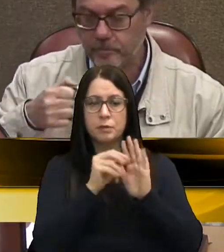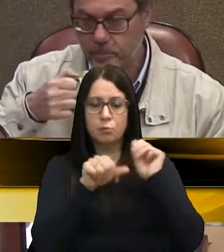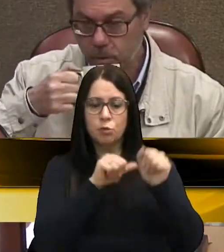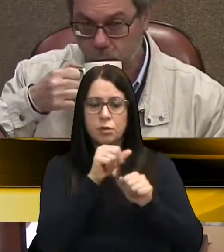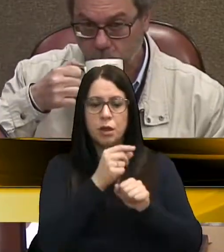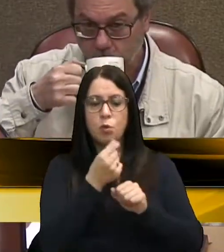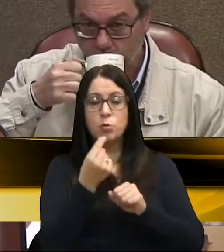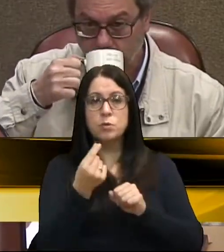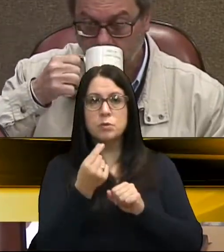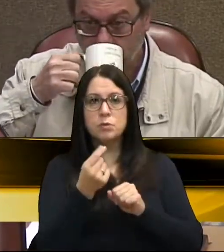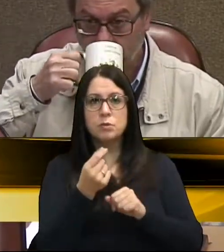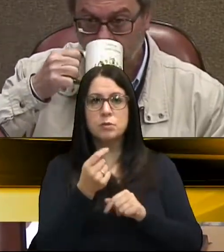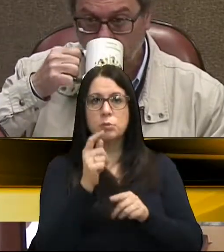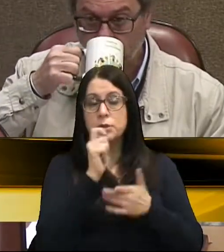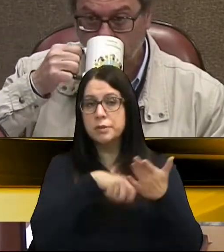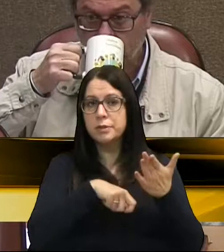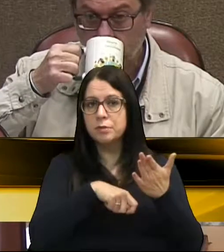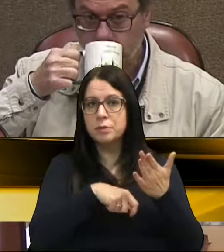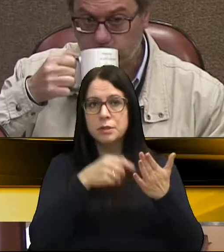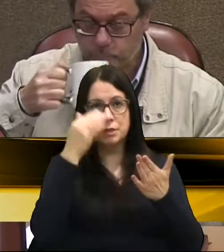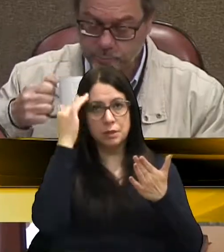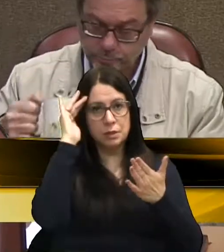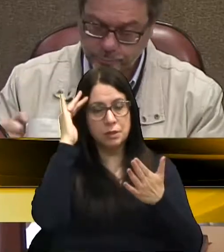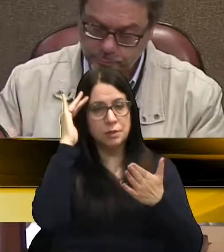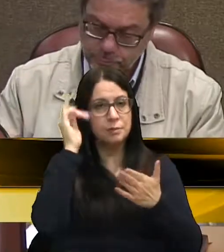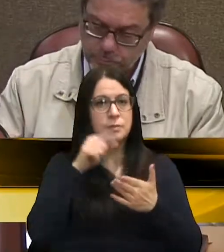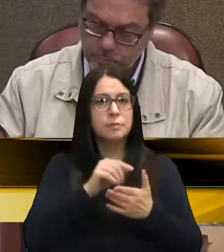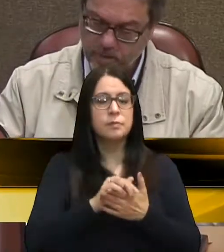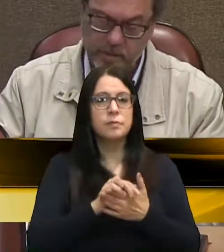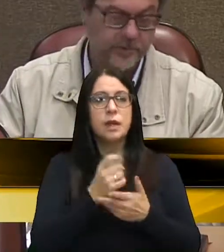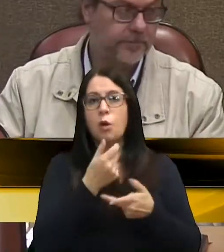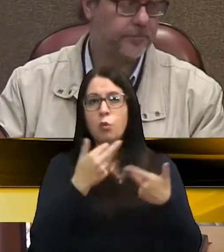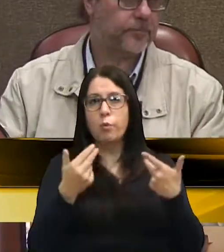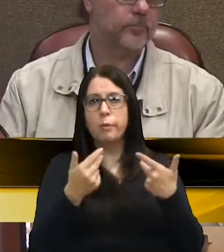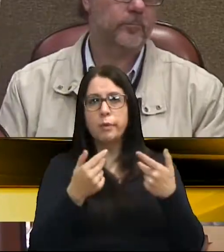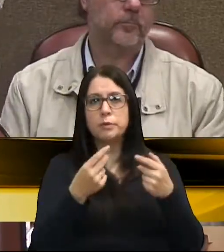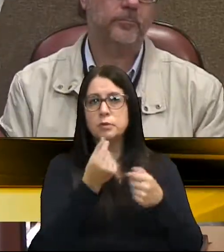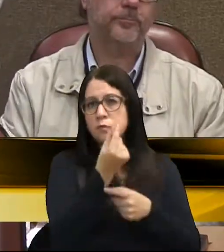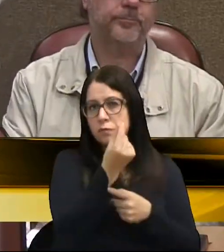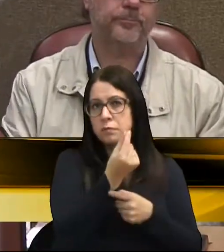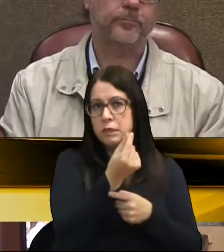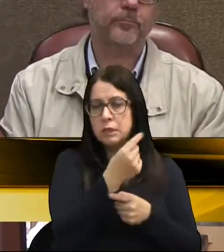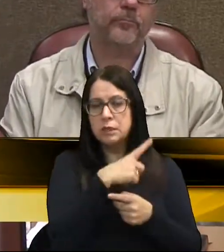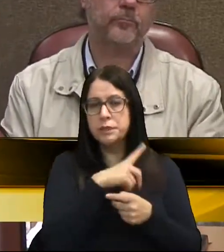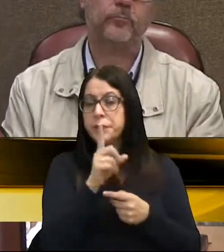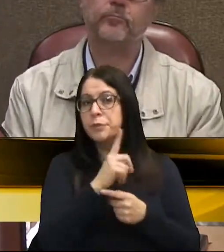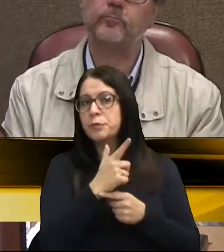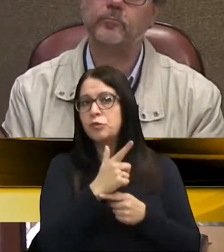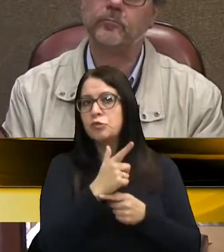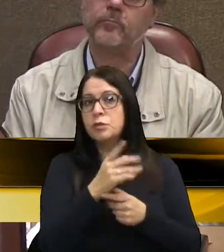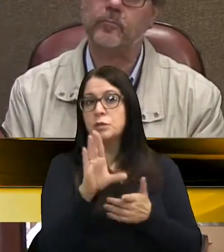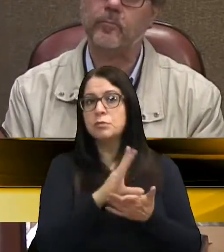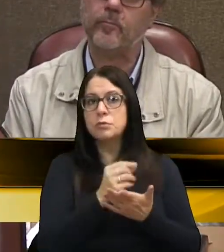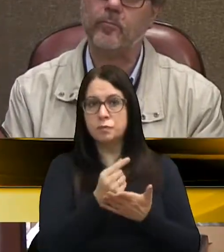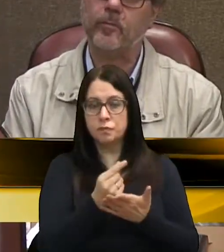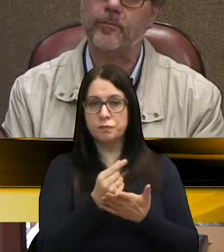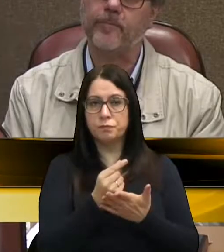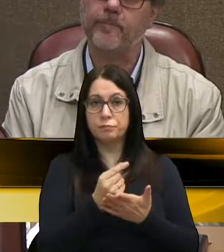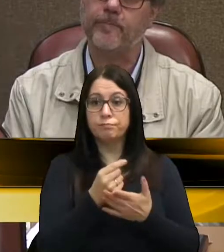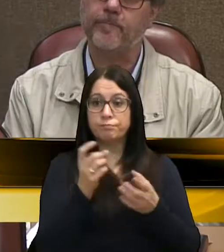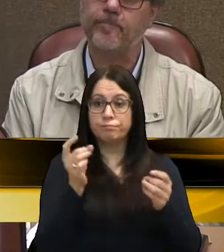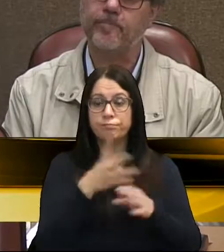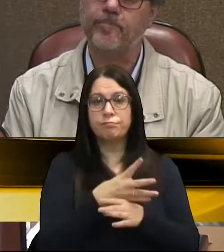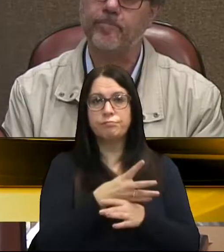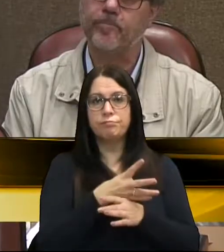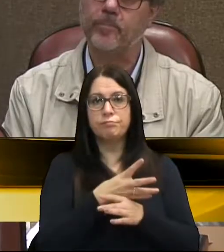em algumas rubricas, que nós entendíamos que algumas estimativas, né, não haviam recursos